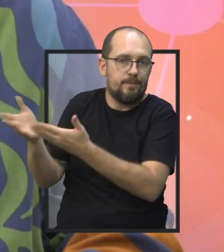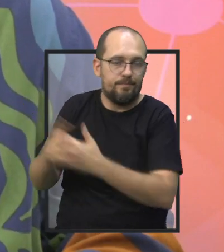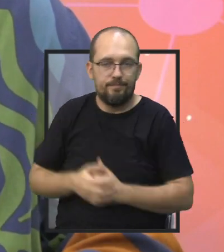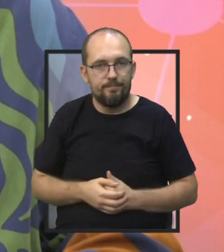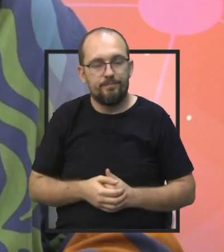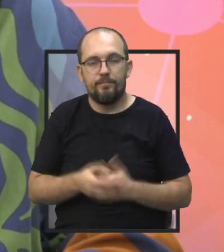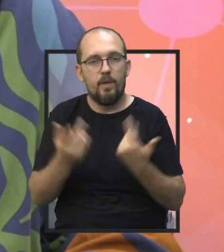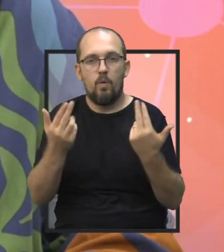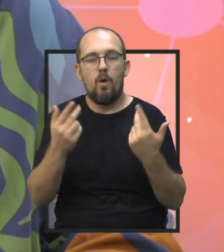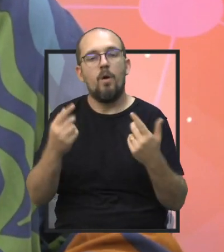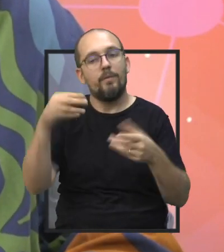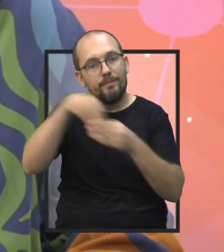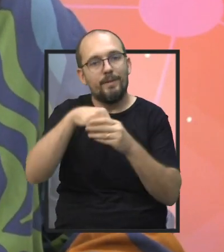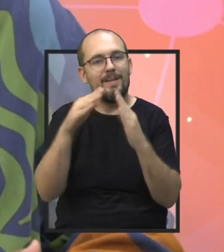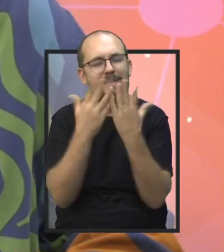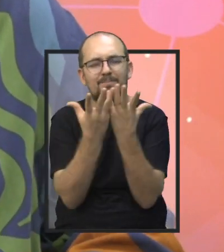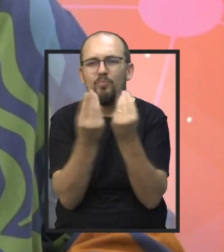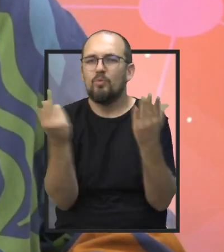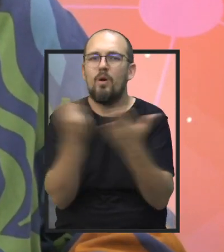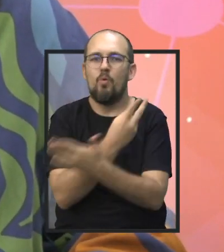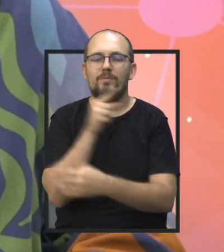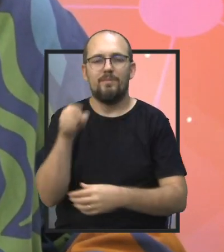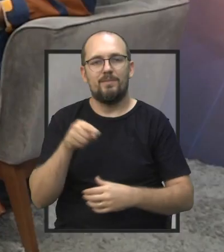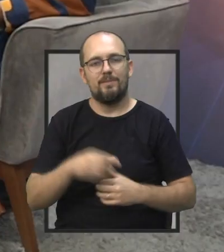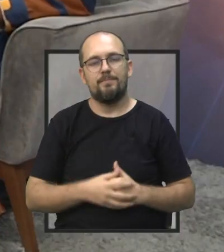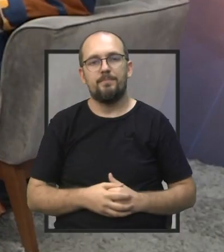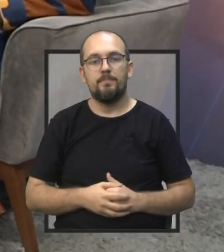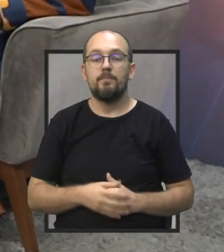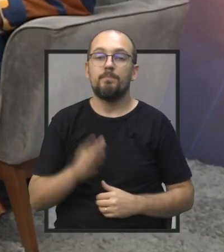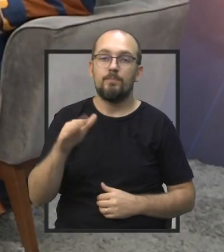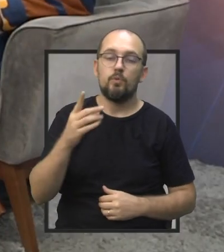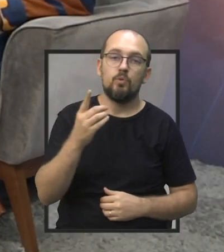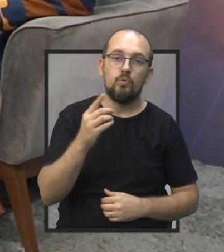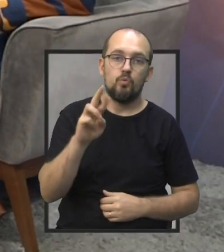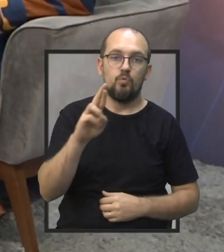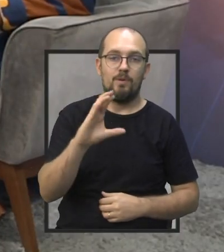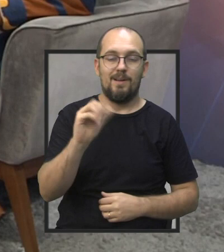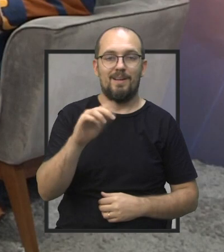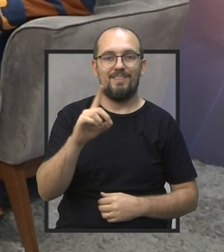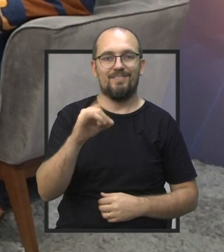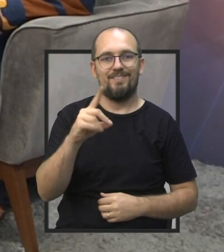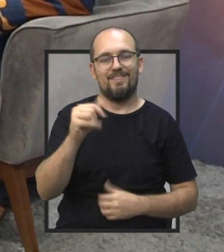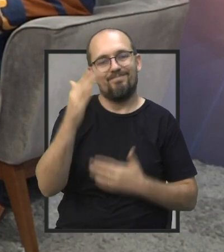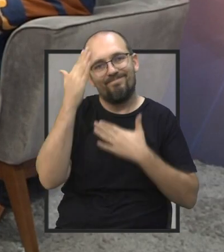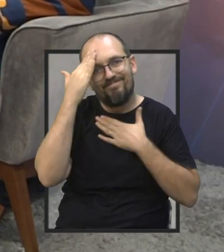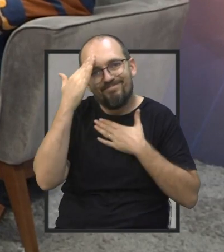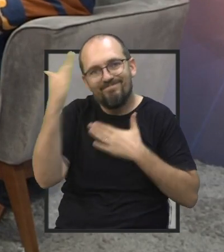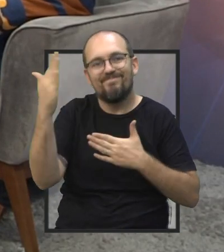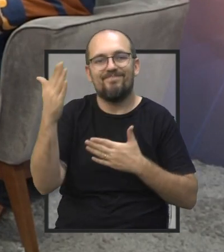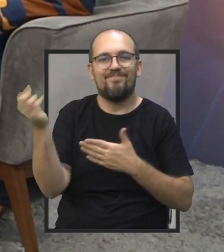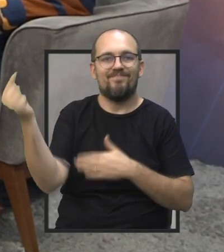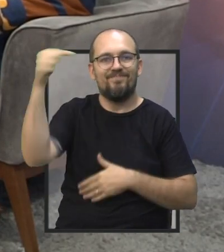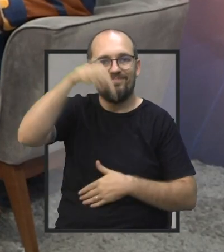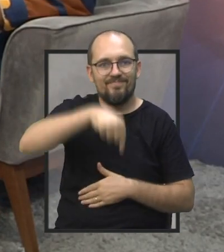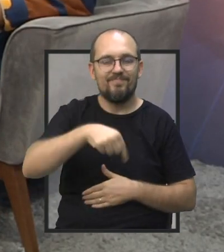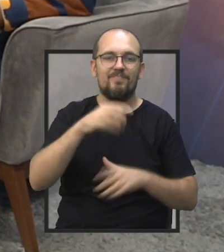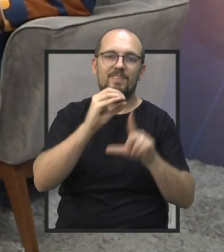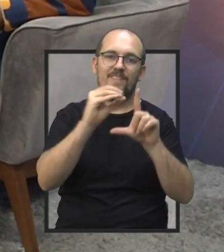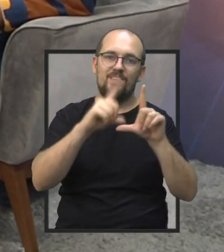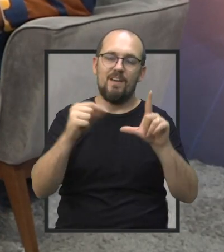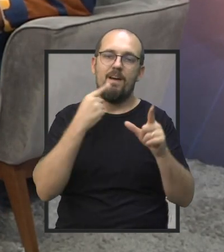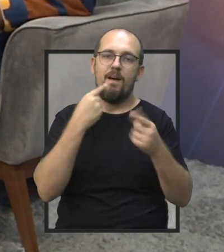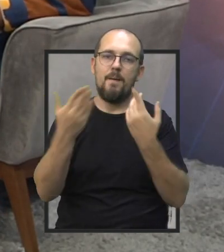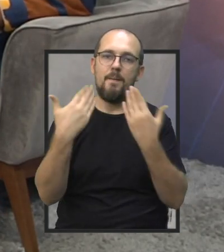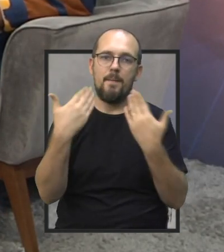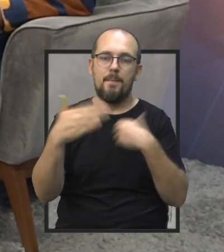violência doméstica também acontece muito de estar inserido. Doutora Cândida, eu queria agradecer imensamente da senhora vir aqui à TV Câmara para a